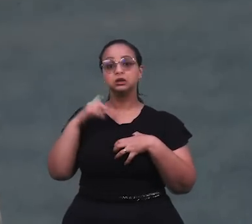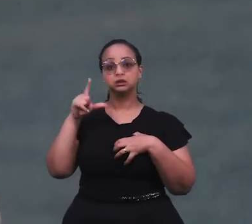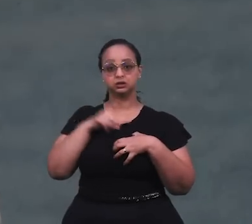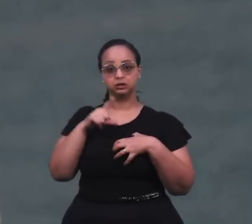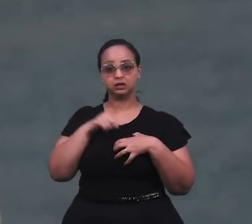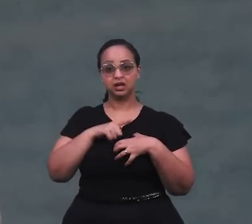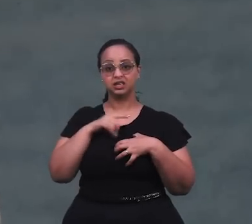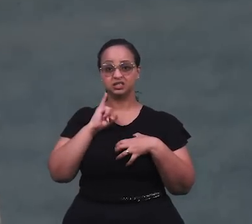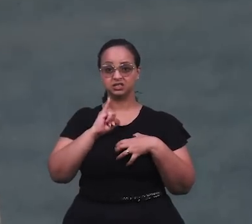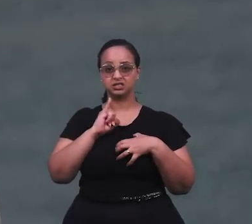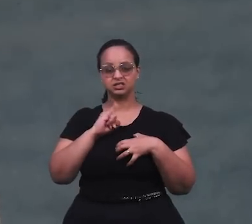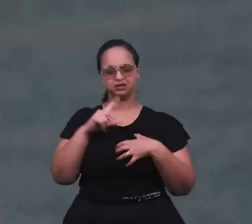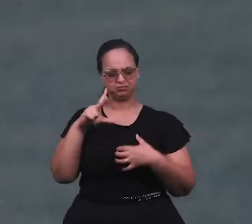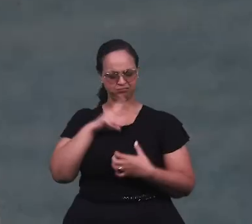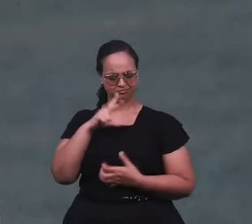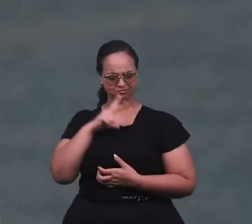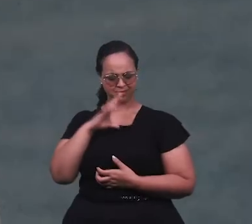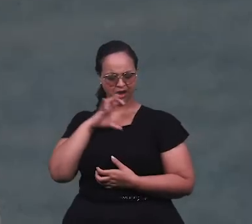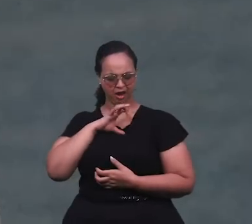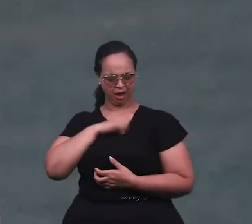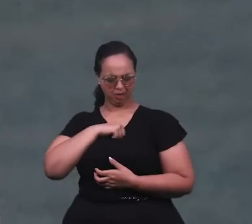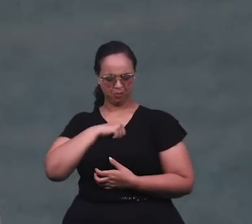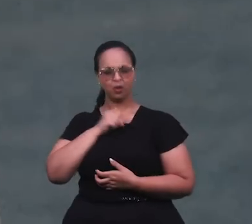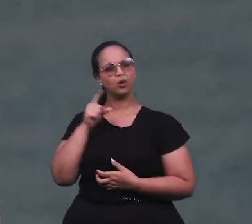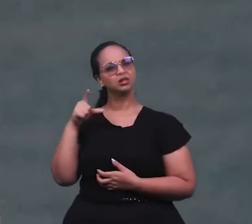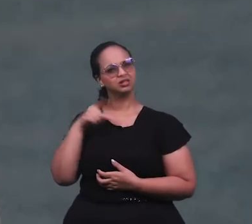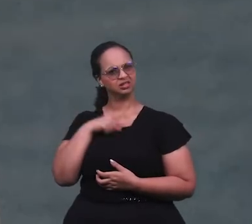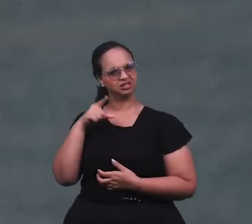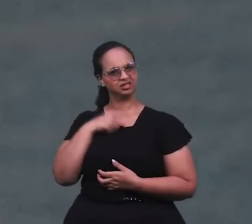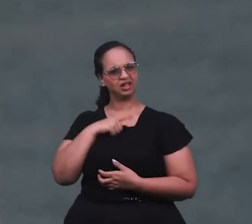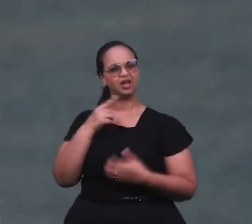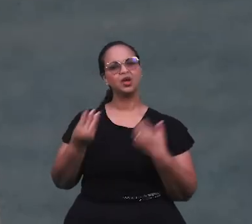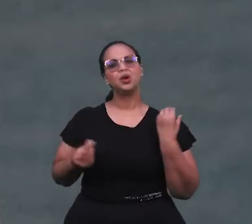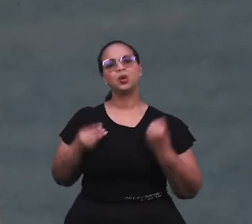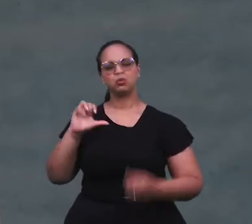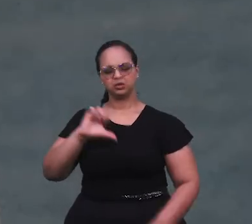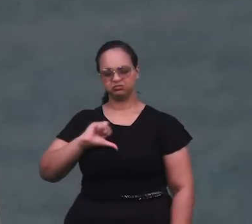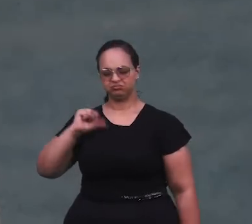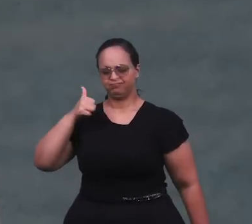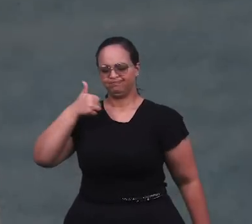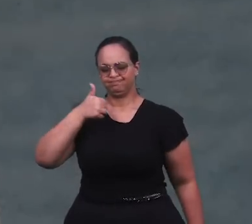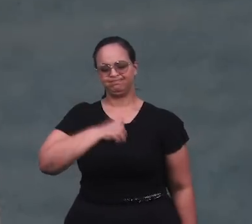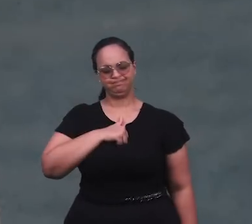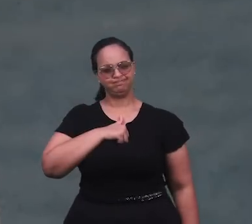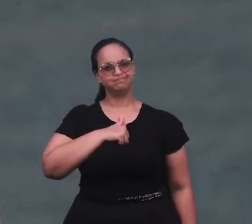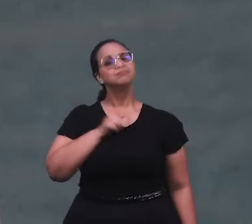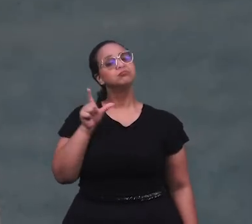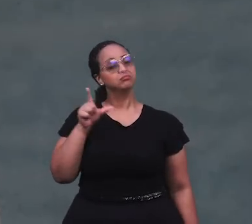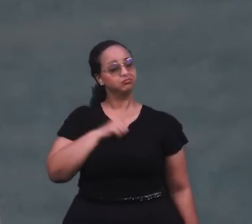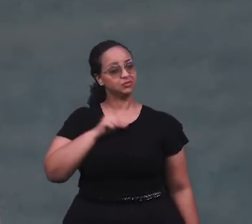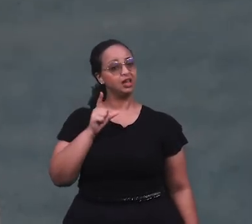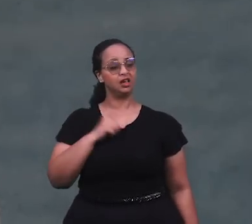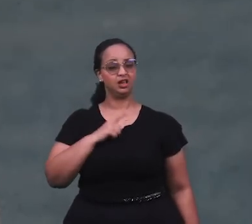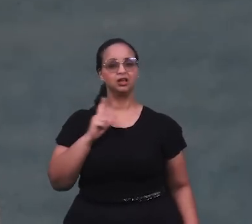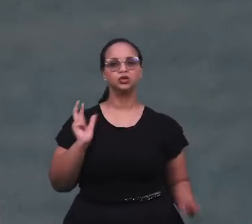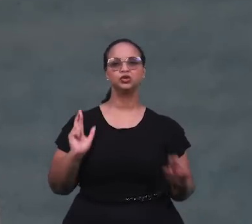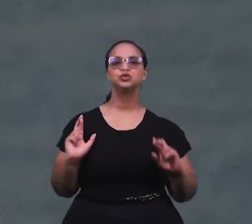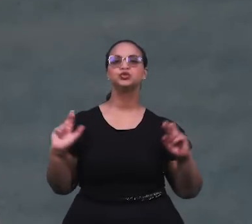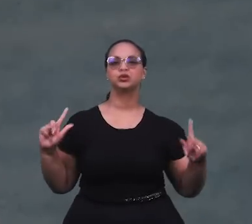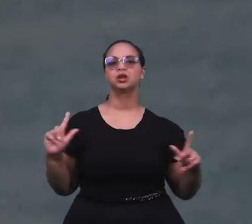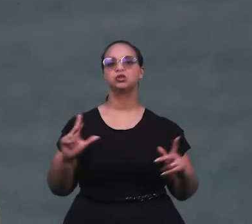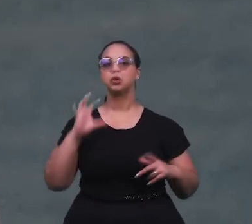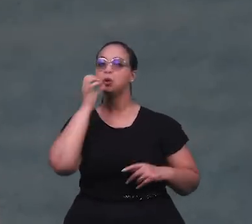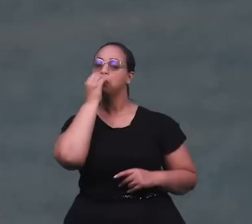Quando a gente pensa em amor próprio, a gente pensa na capacidade que nós temos de trazer para nós algo que é